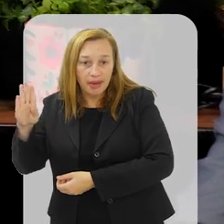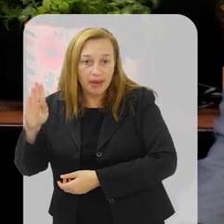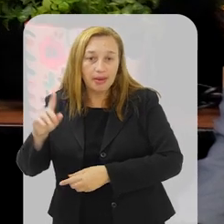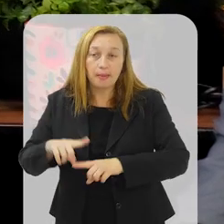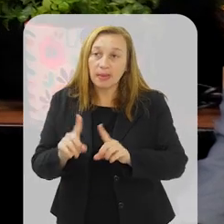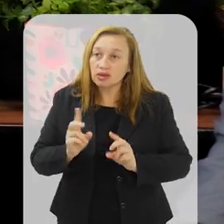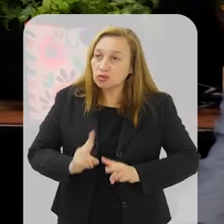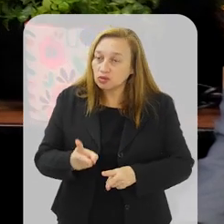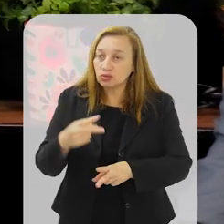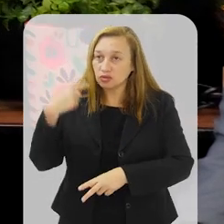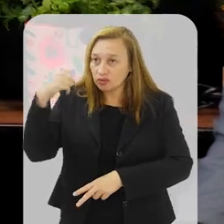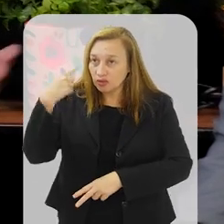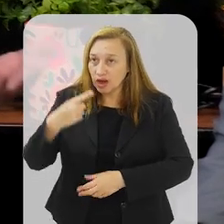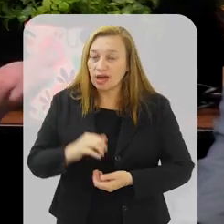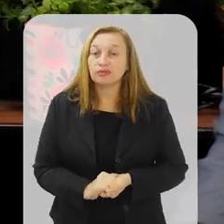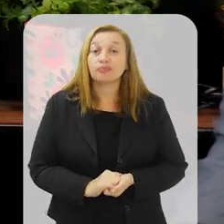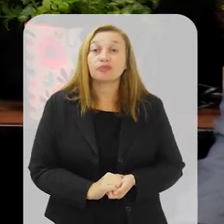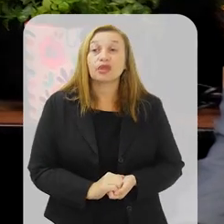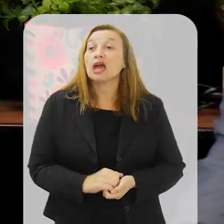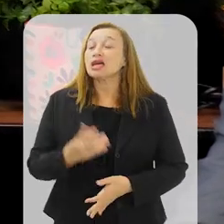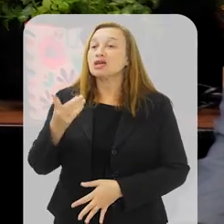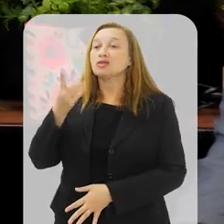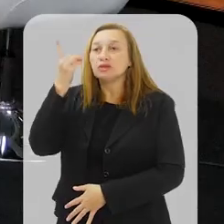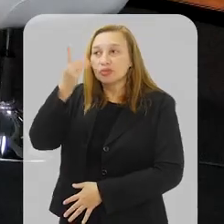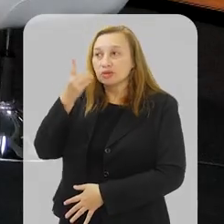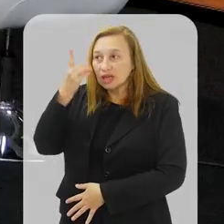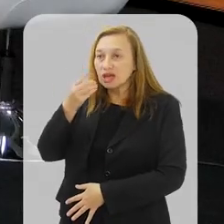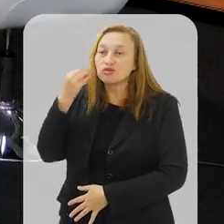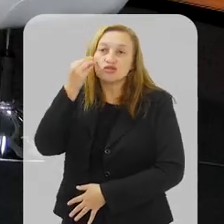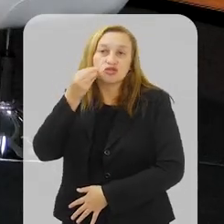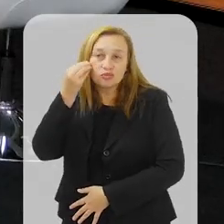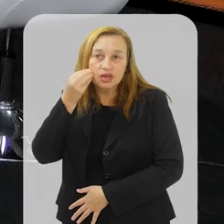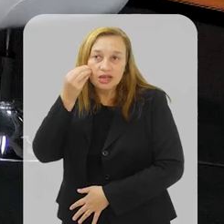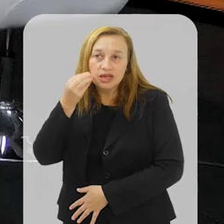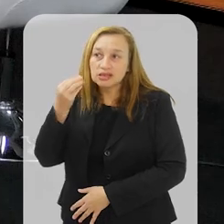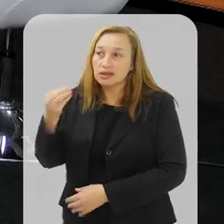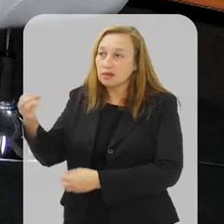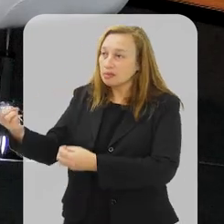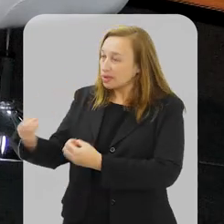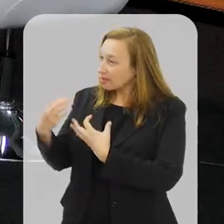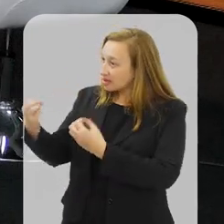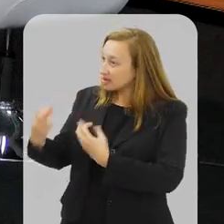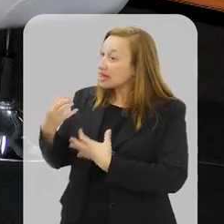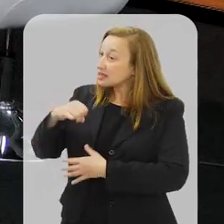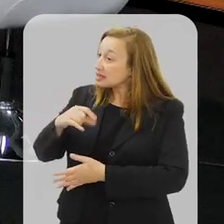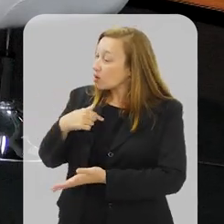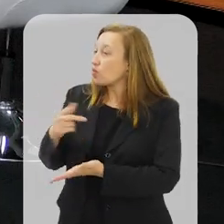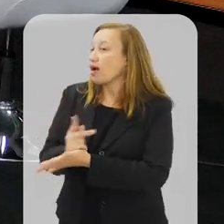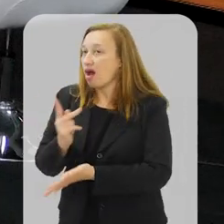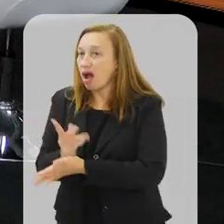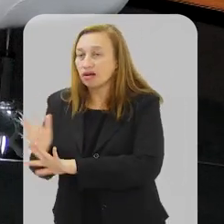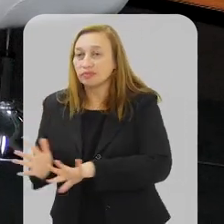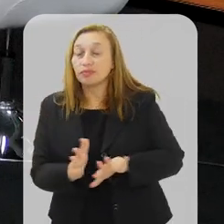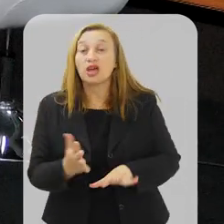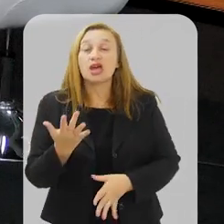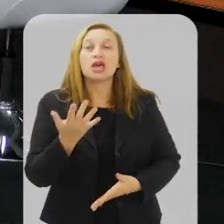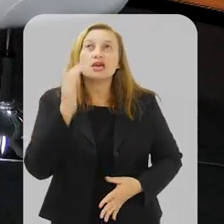eh e aí o deputado né com a sua experiência parlamentar vai poder me corrigir Eu imagino que um grande desafio eh